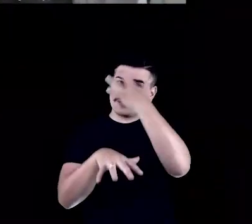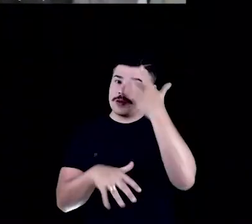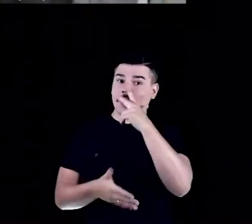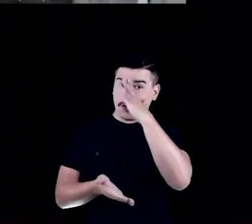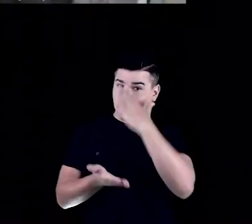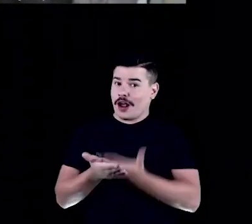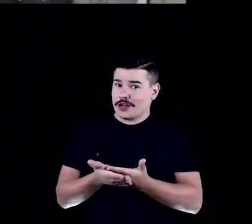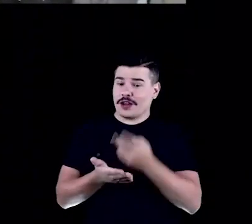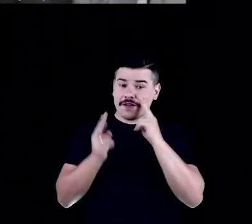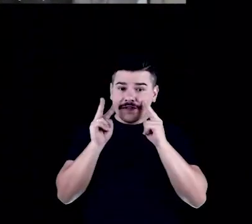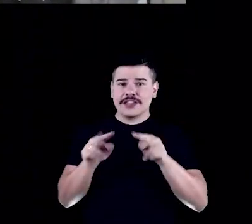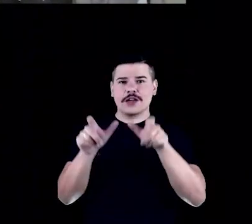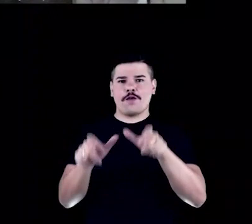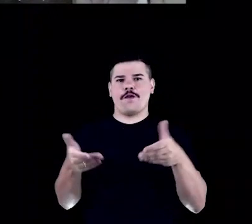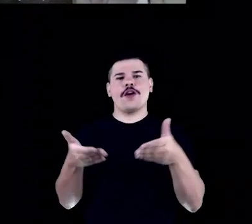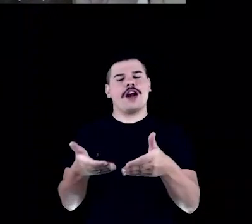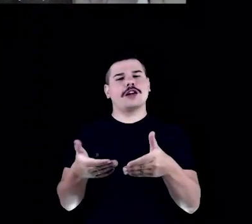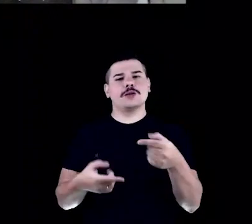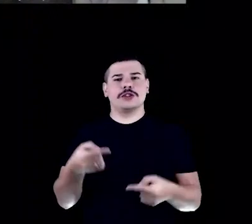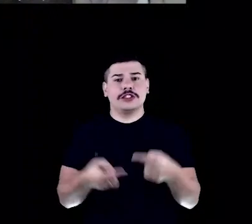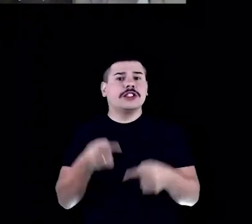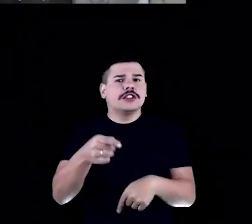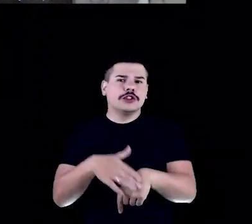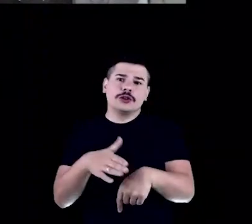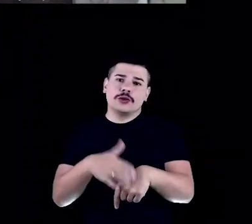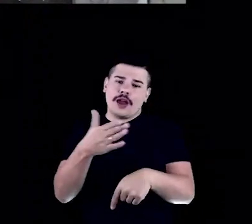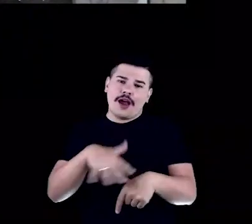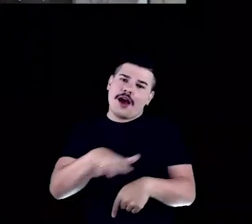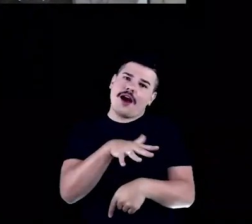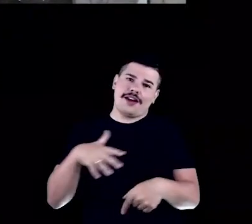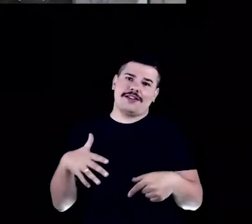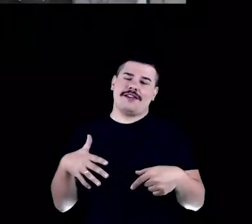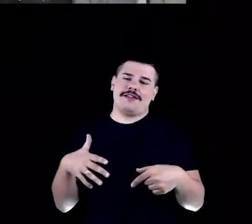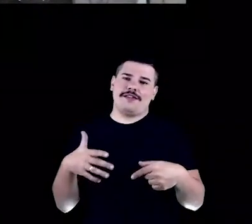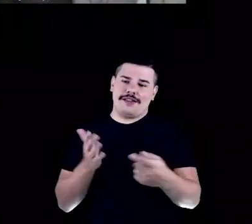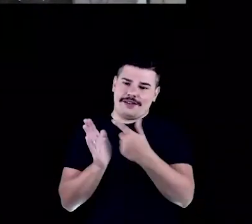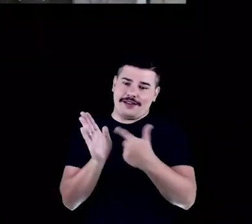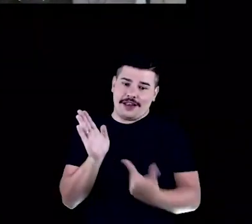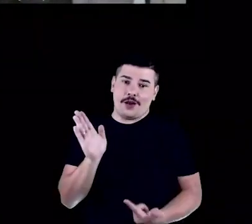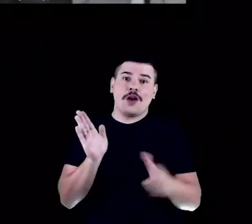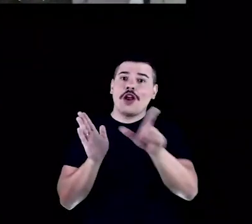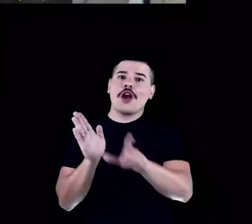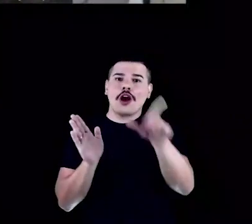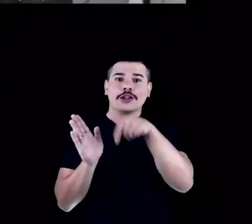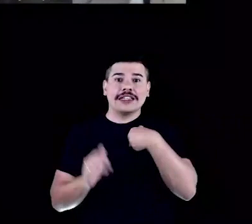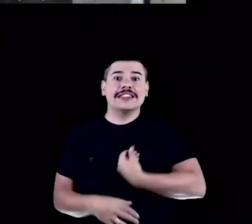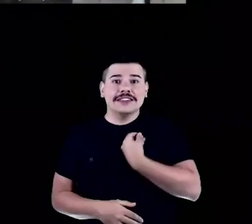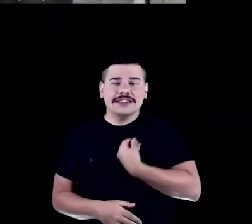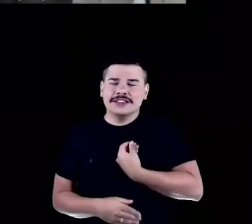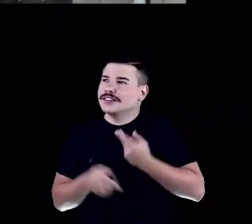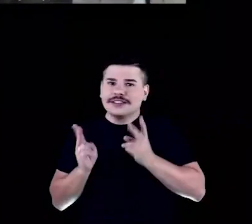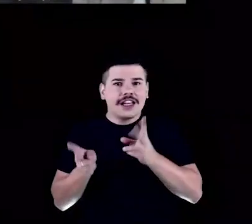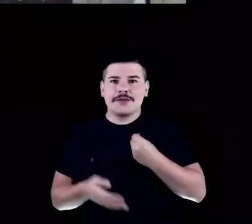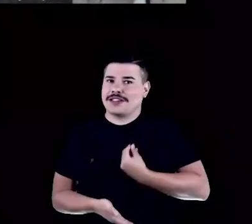eu acho que a visão política... Porque isso é uma visão política da literatura, que eu acho que é inegável, ela existe